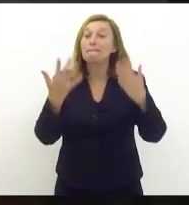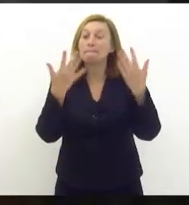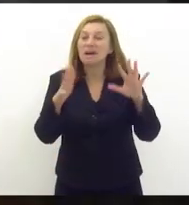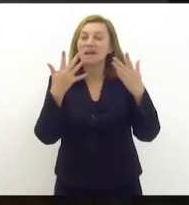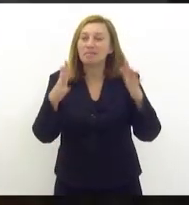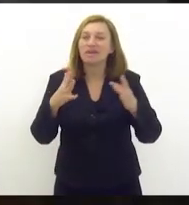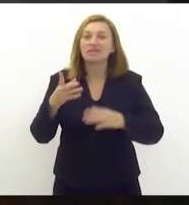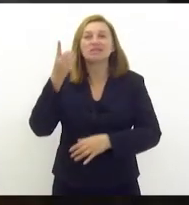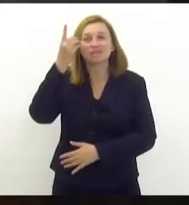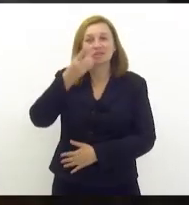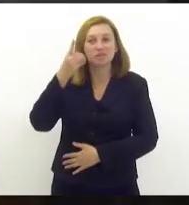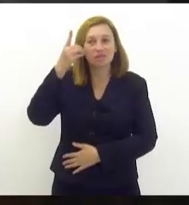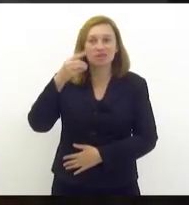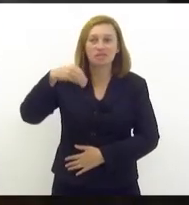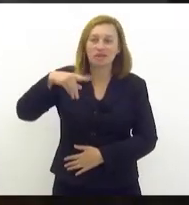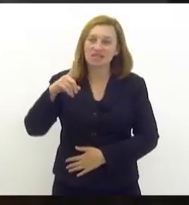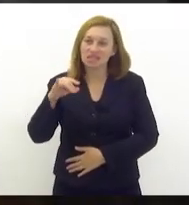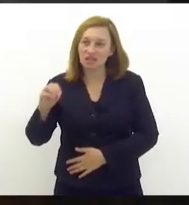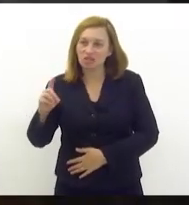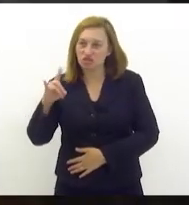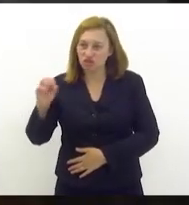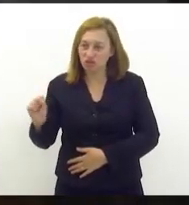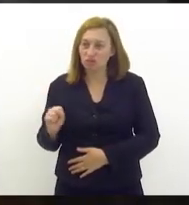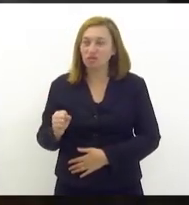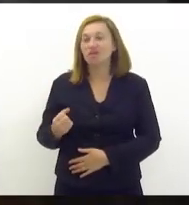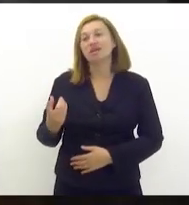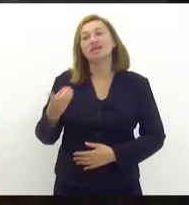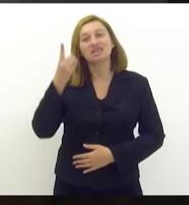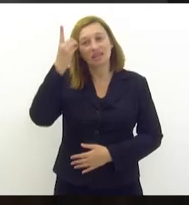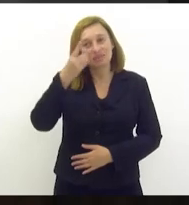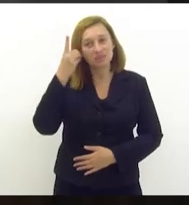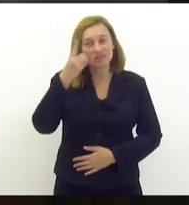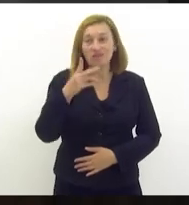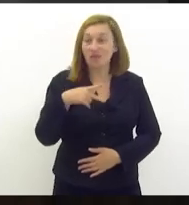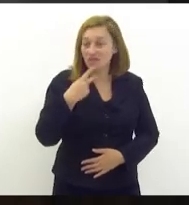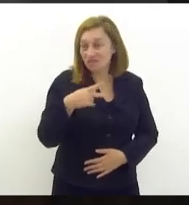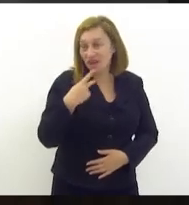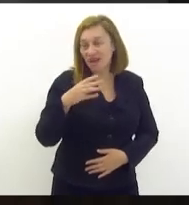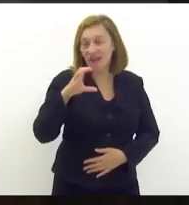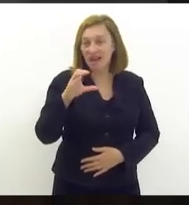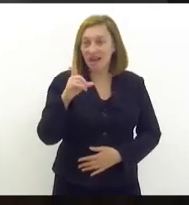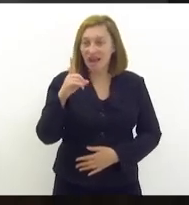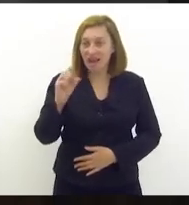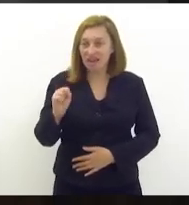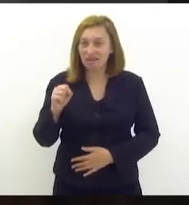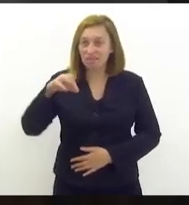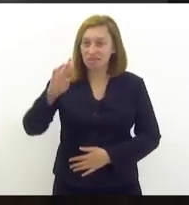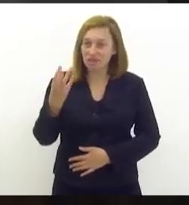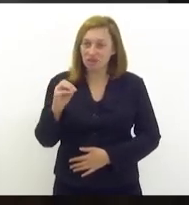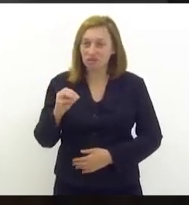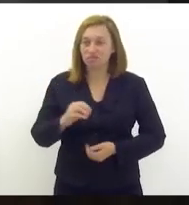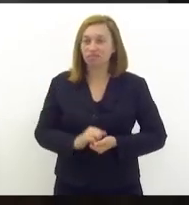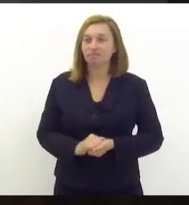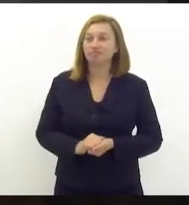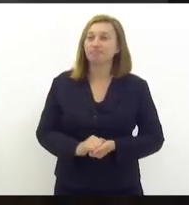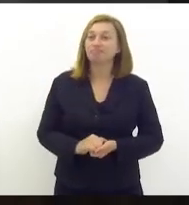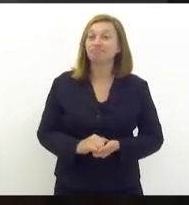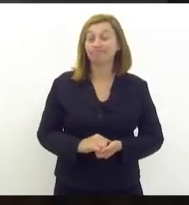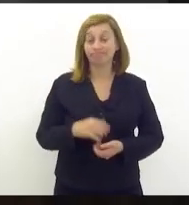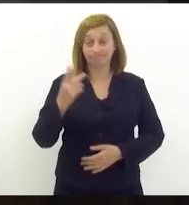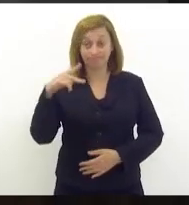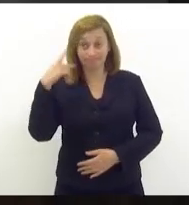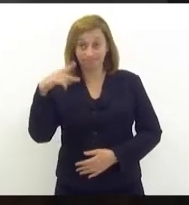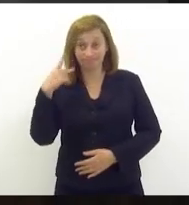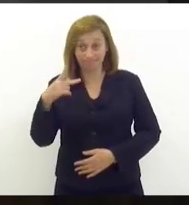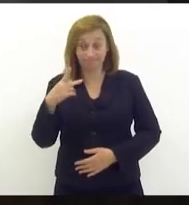nome Deputado Marcelo do seu Dino Nossa nove Deputado com a palavra Carla Machado uma grande parlamentar